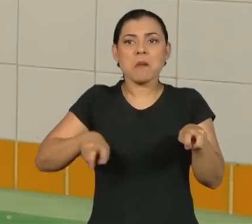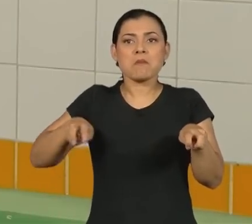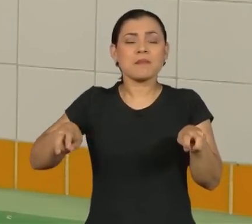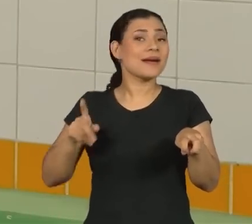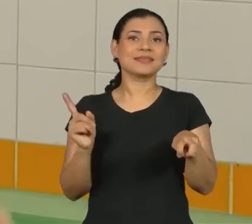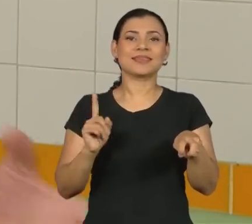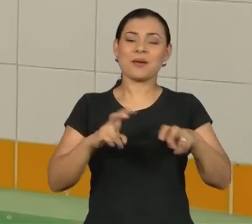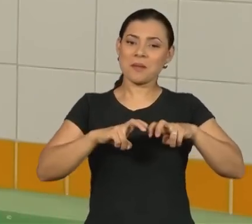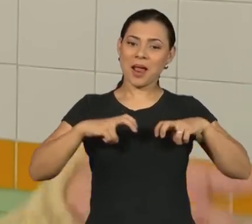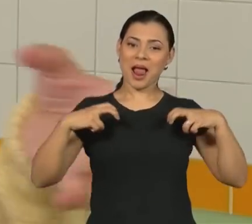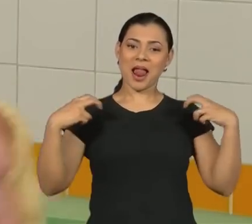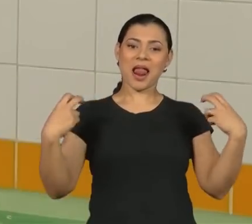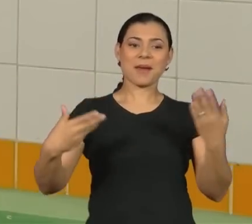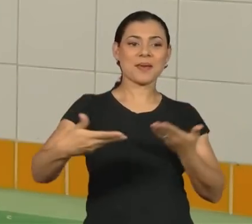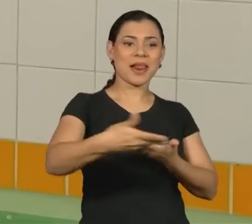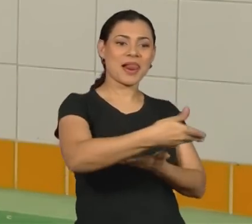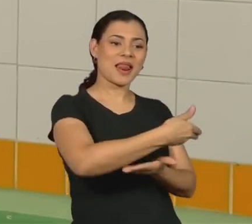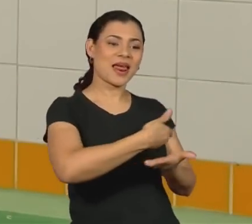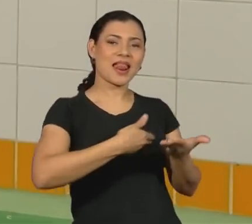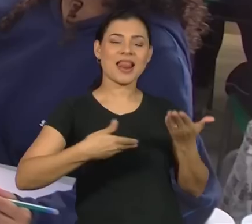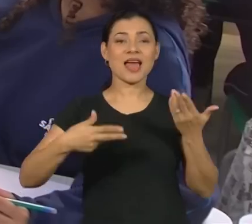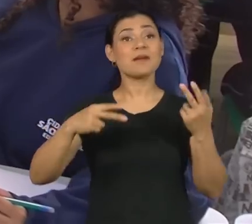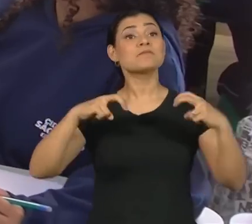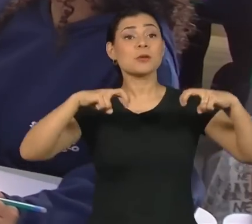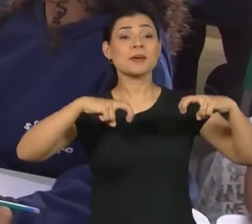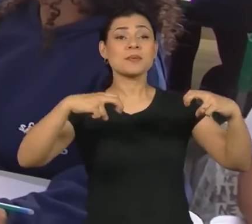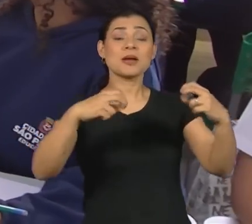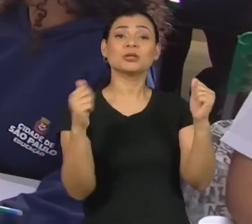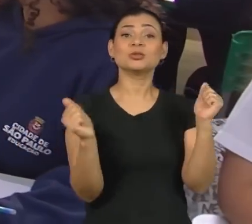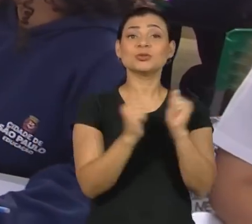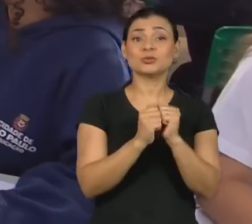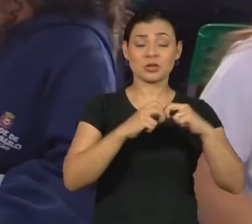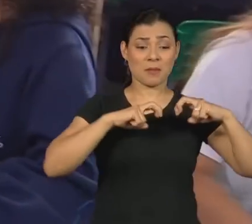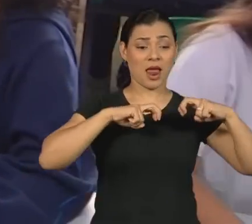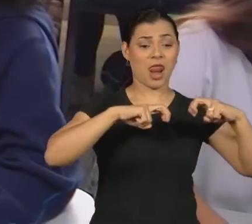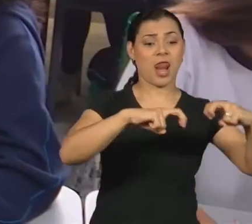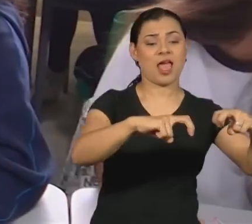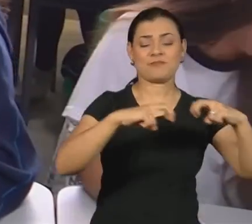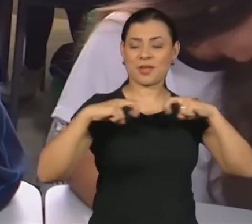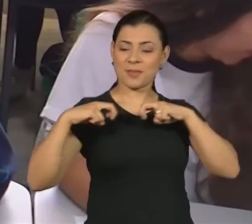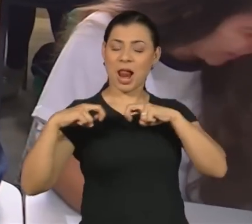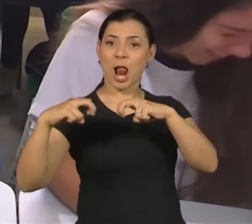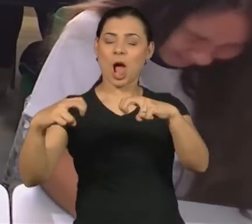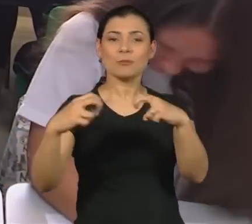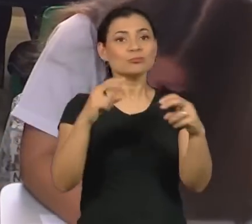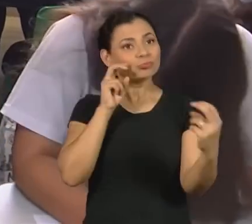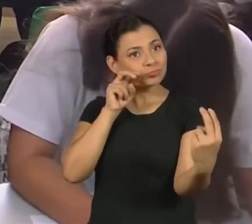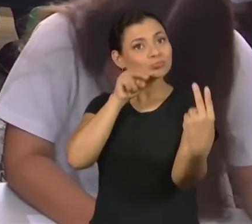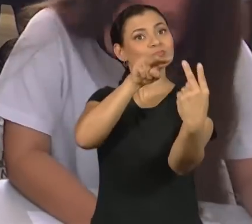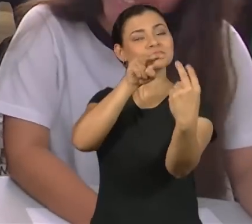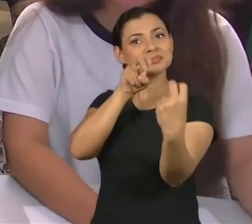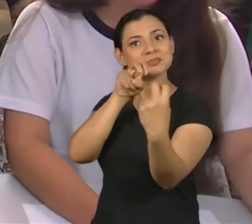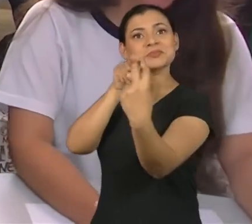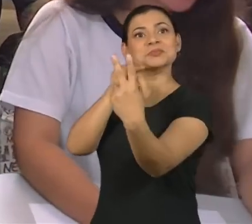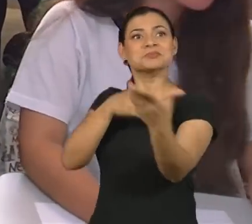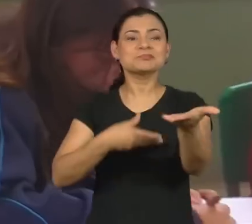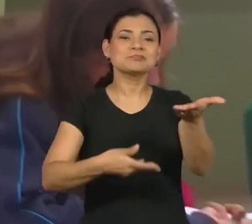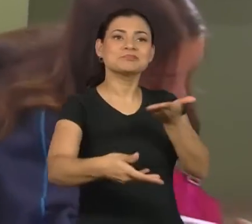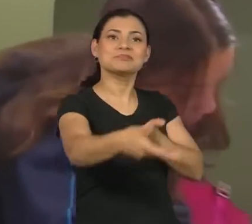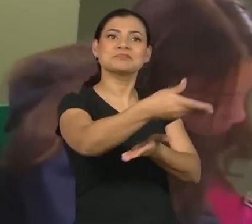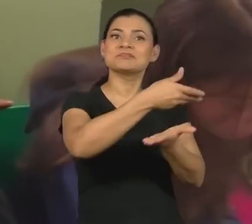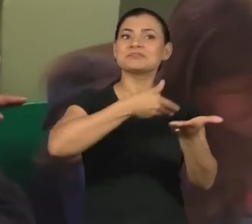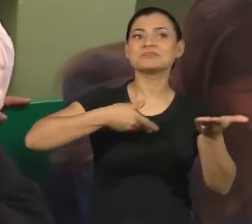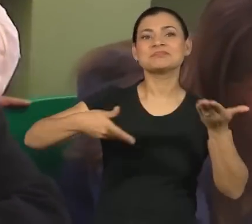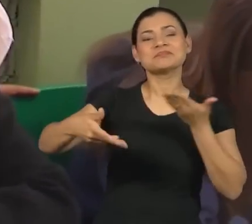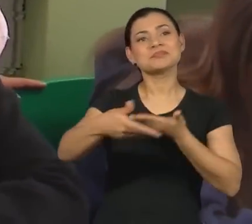se comunicavam. Então agora eu coloquei todos os alunos junto, né, o mais próximo possível, para que eles interagissem, as